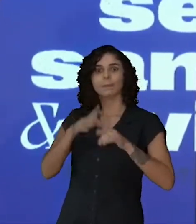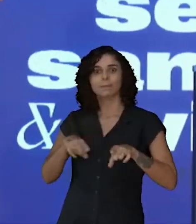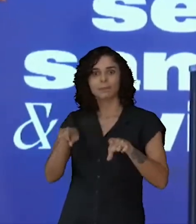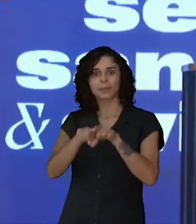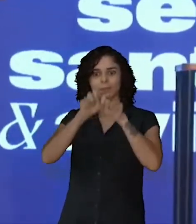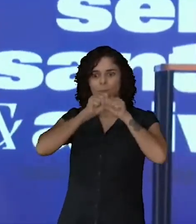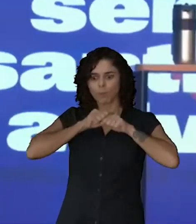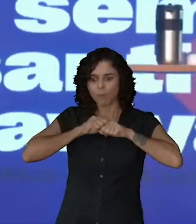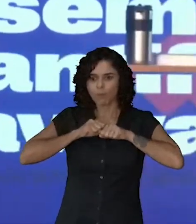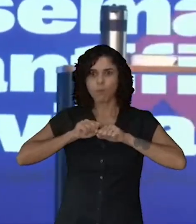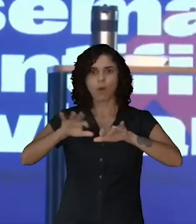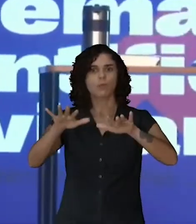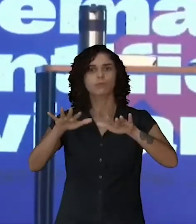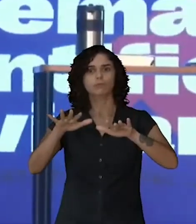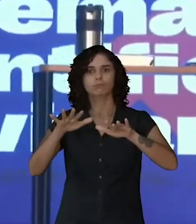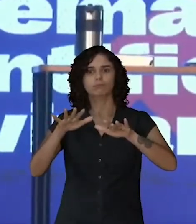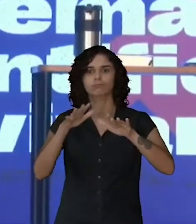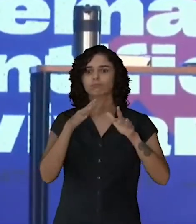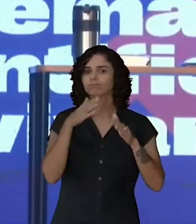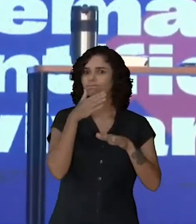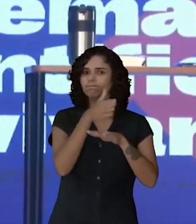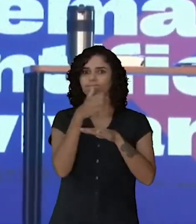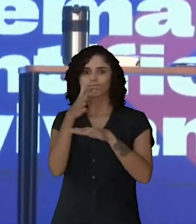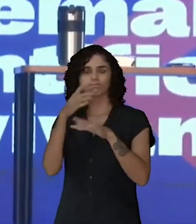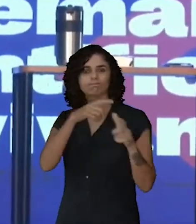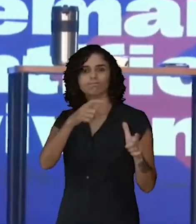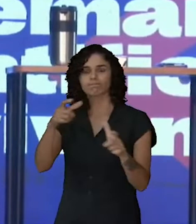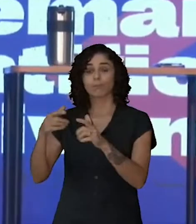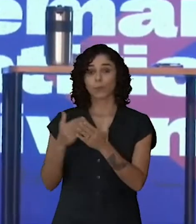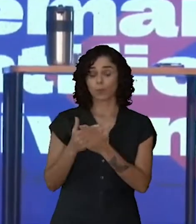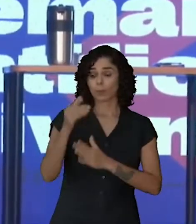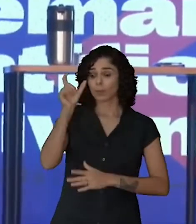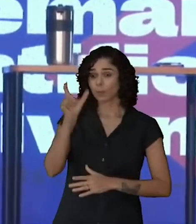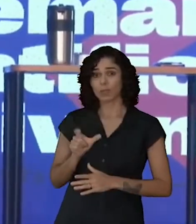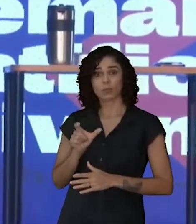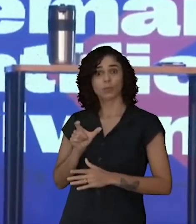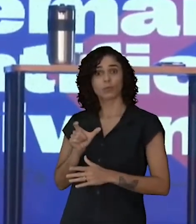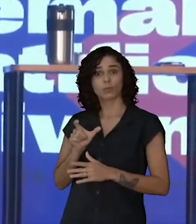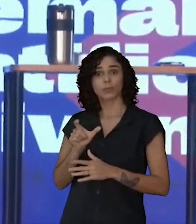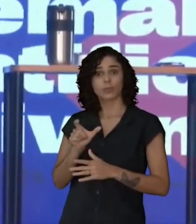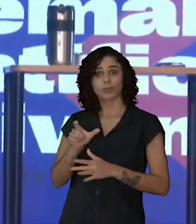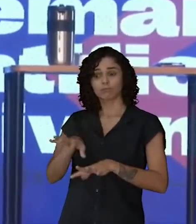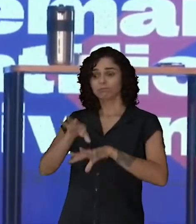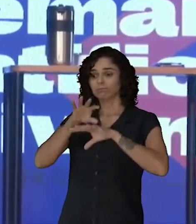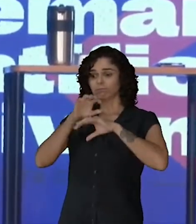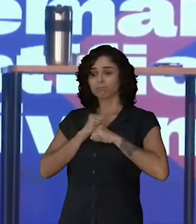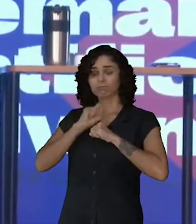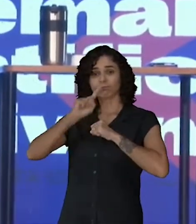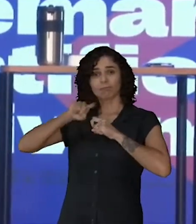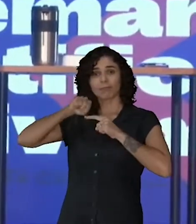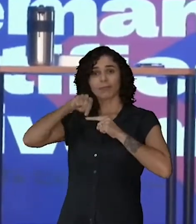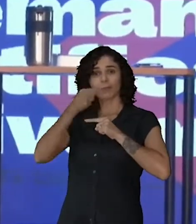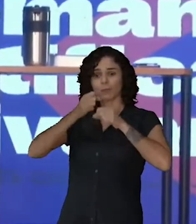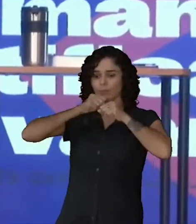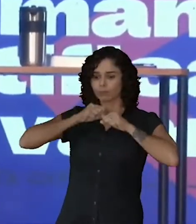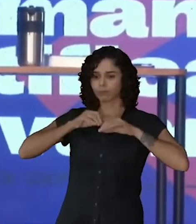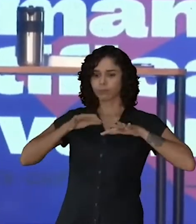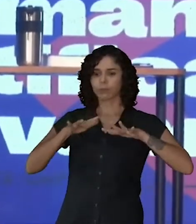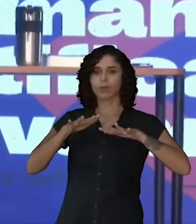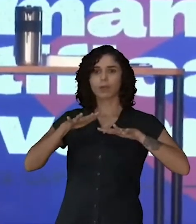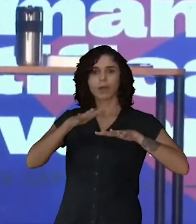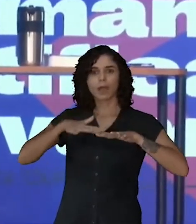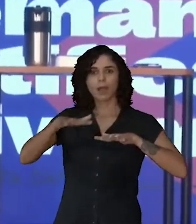só. Ele começa com pessoas, com indivíduos, ele contagia a igreja e ele se espalha